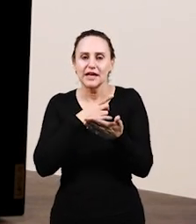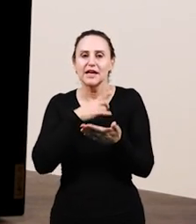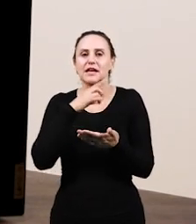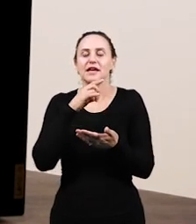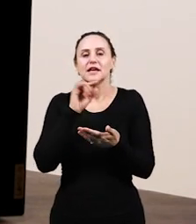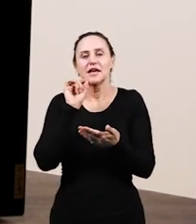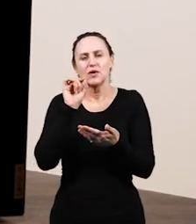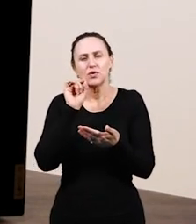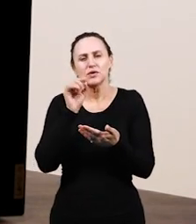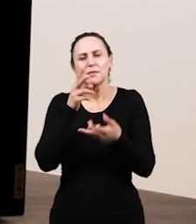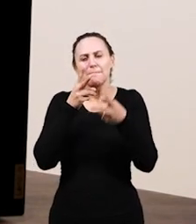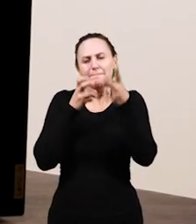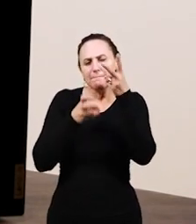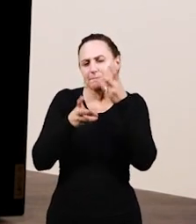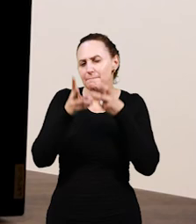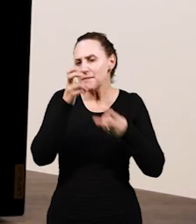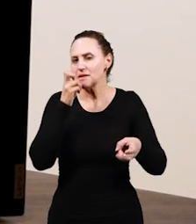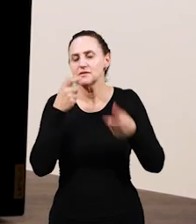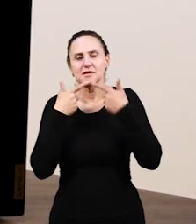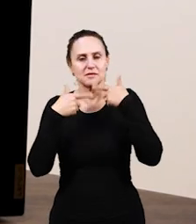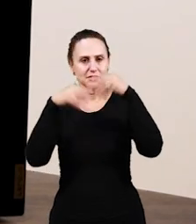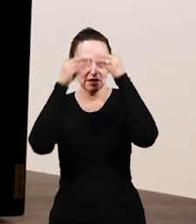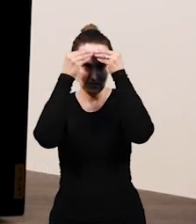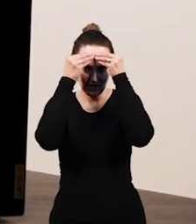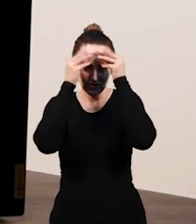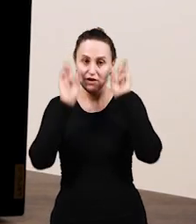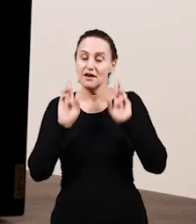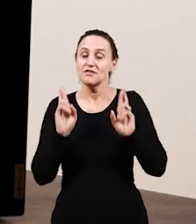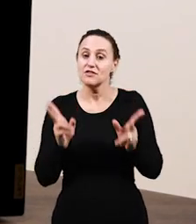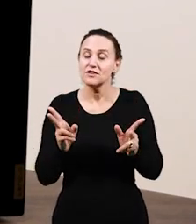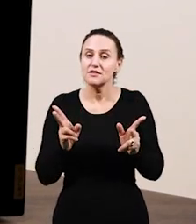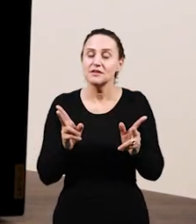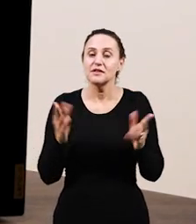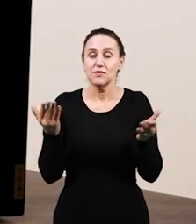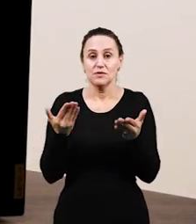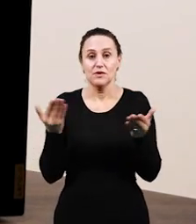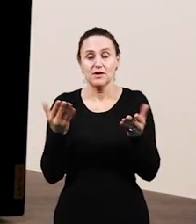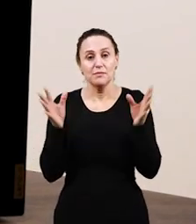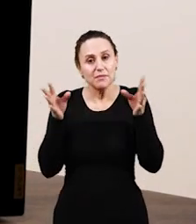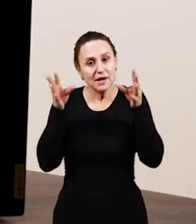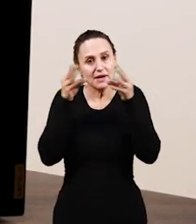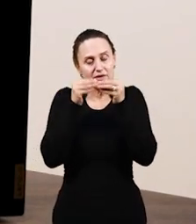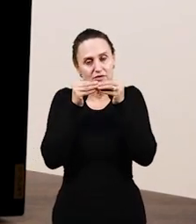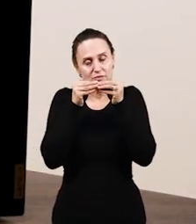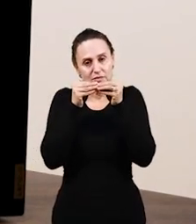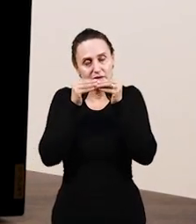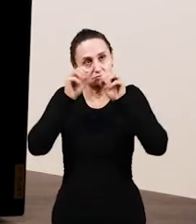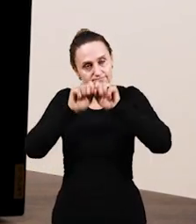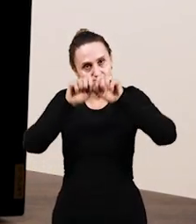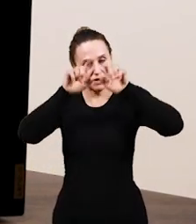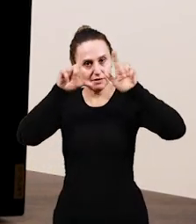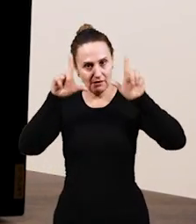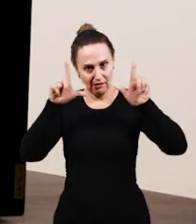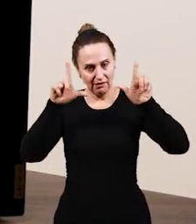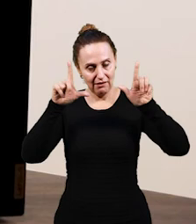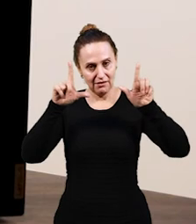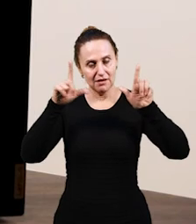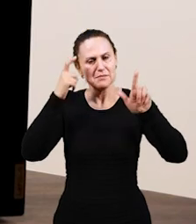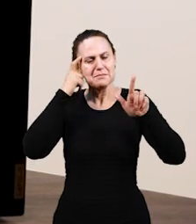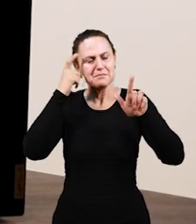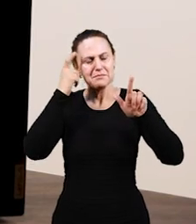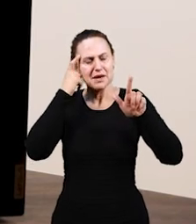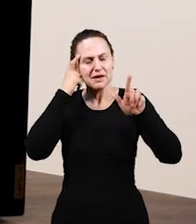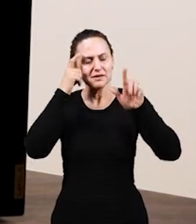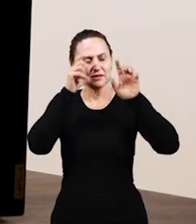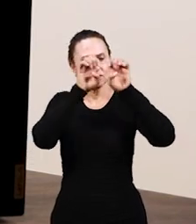percepção sobre linguagem né então para para resumir para deixar mais claro é quando a gente